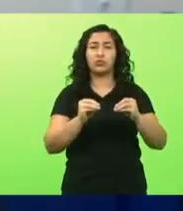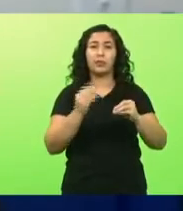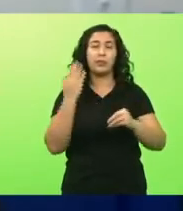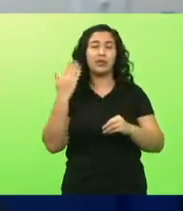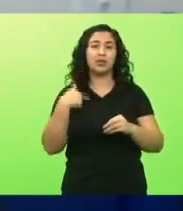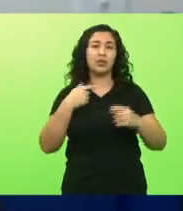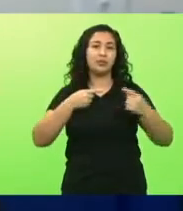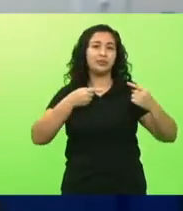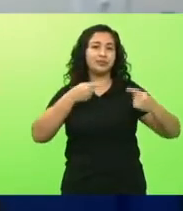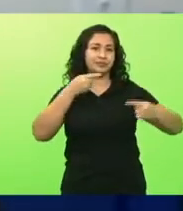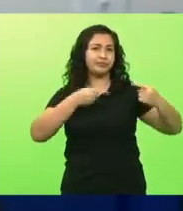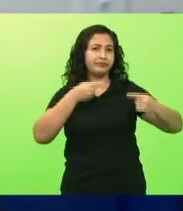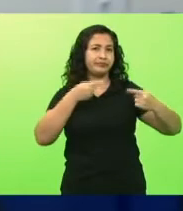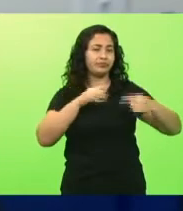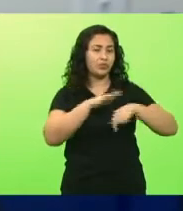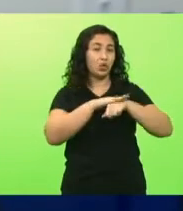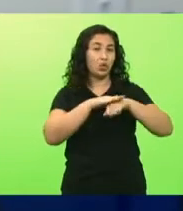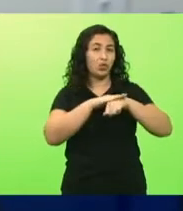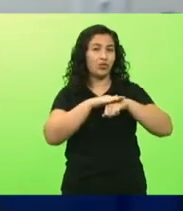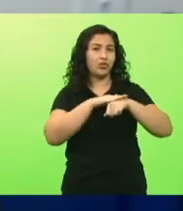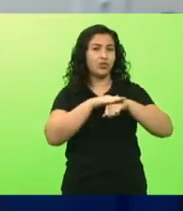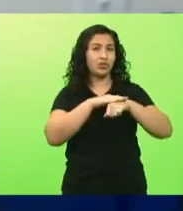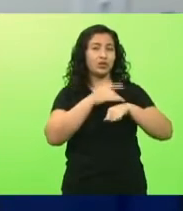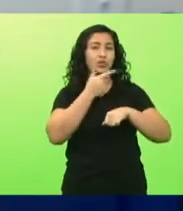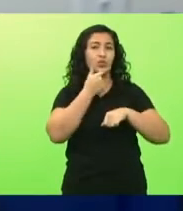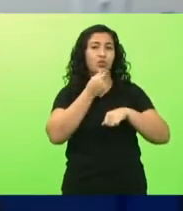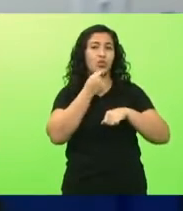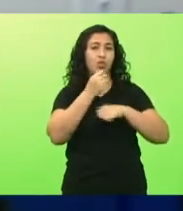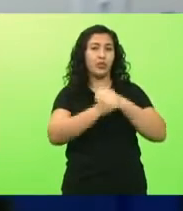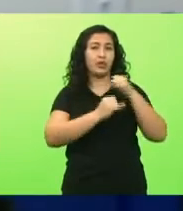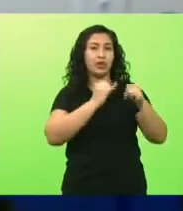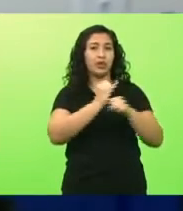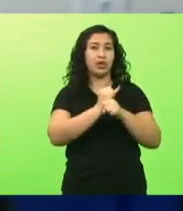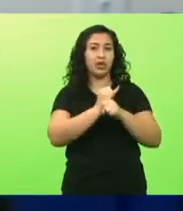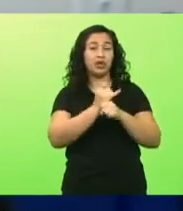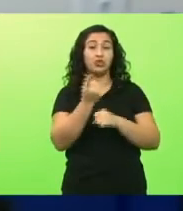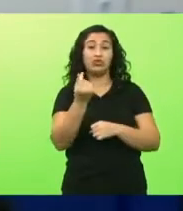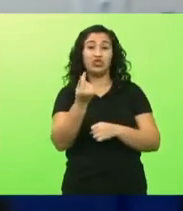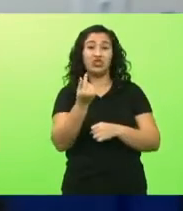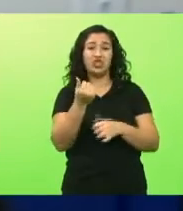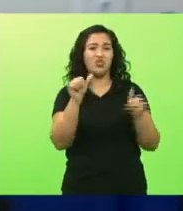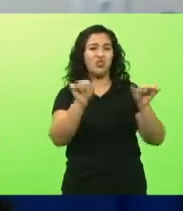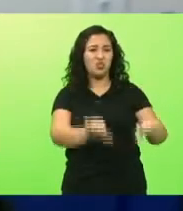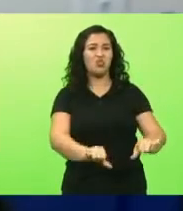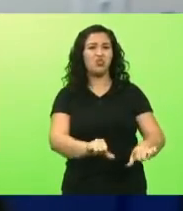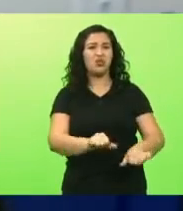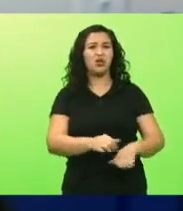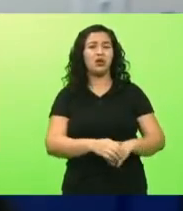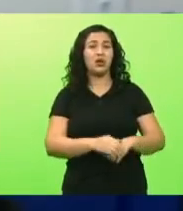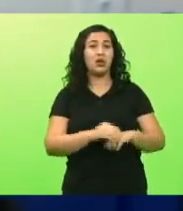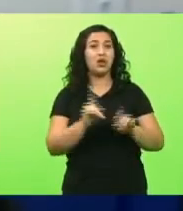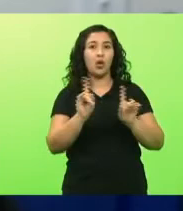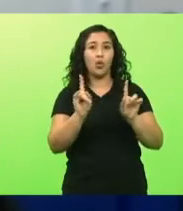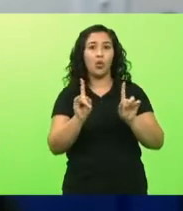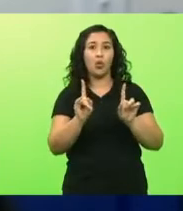debate com um rapaz na internet, ele falando que o dinheiro era maldito. Eu falei, não, a falta de dinheiro é maldito, que destrói